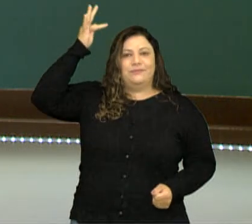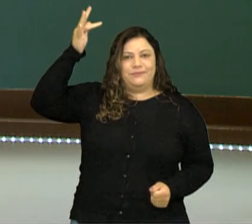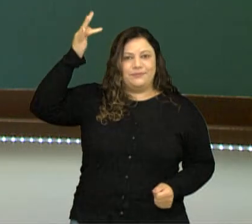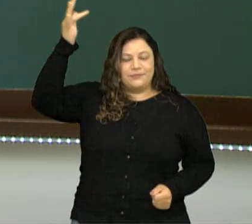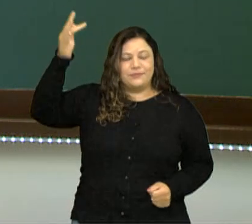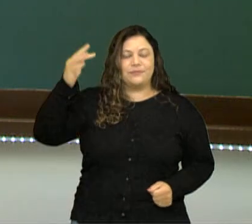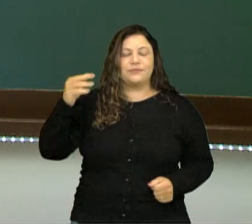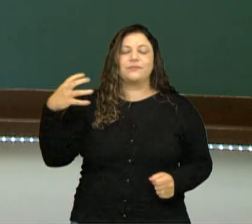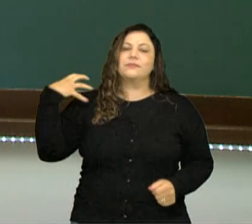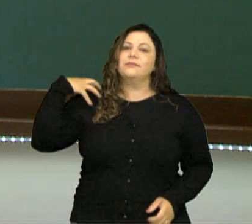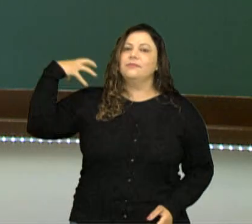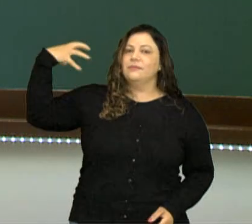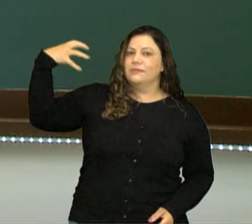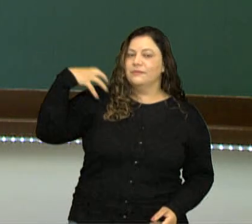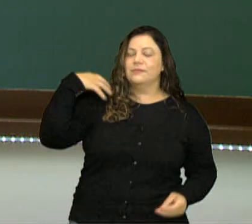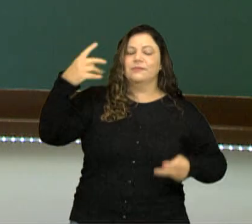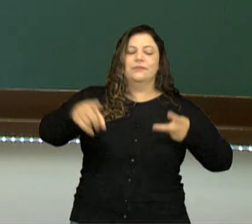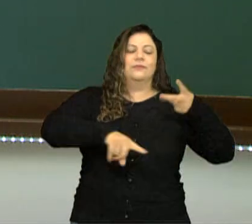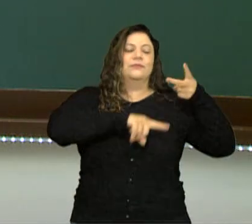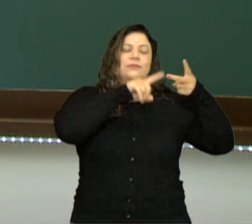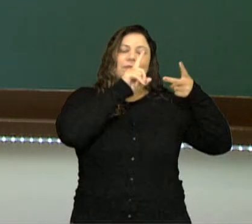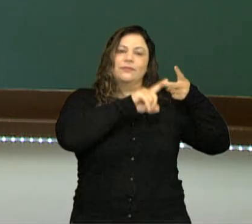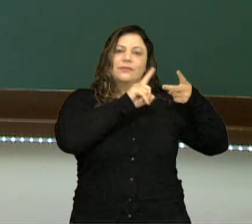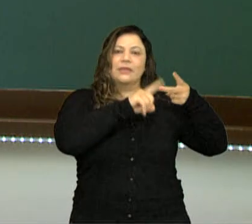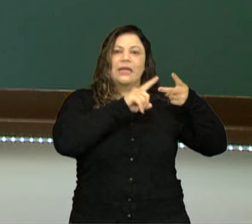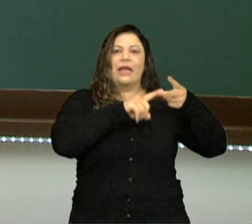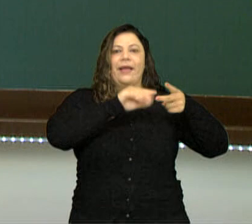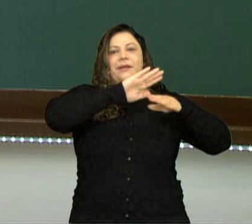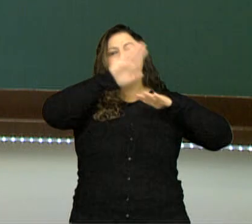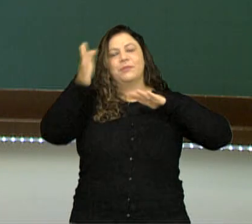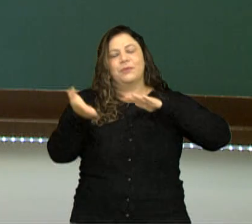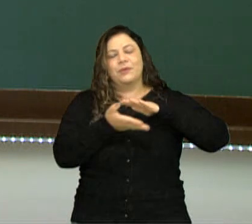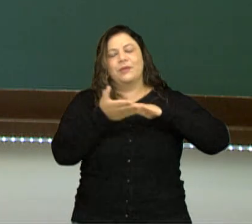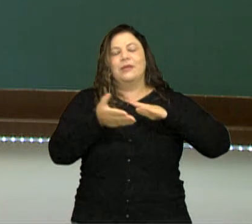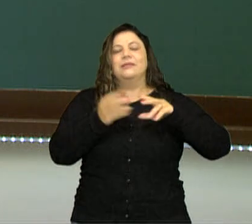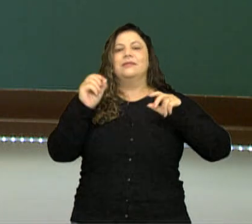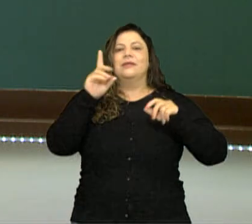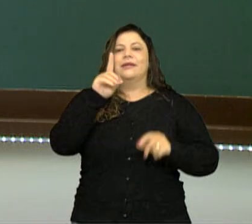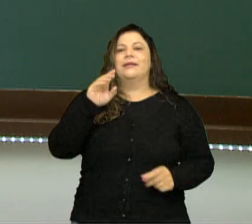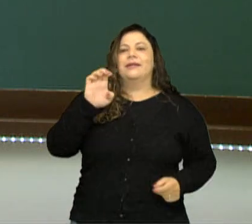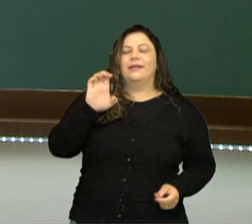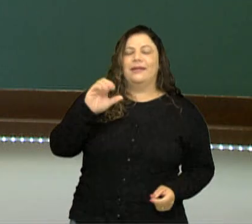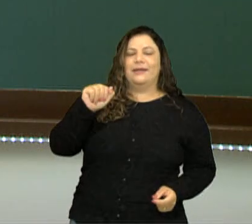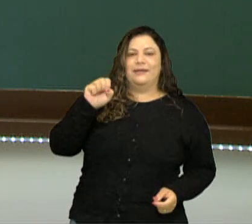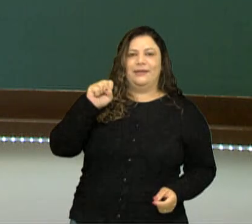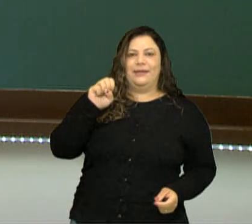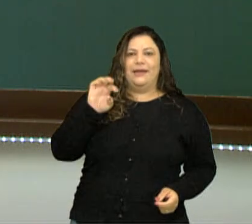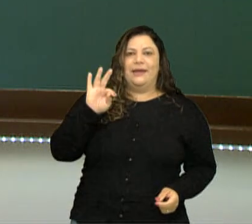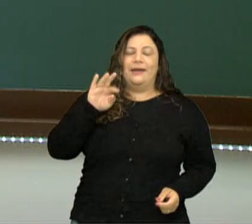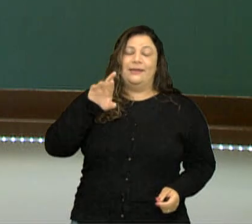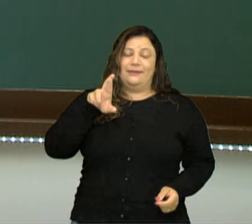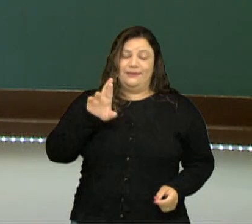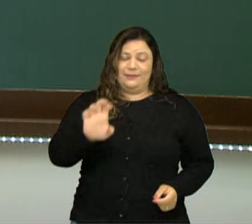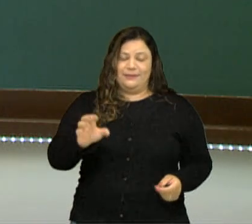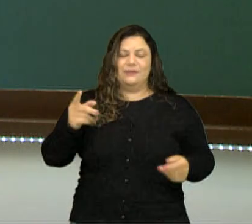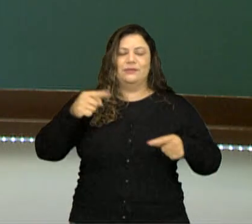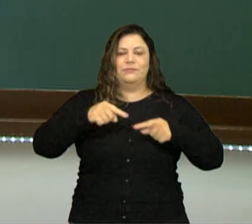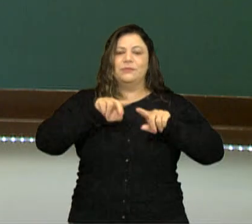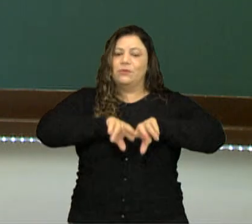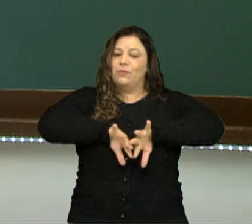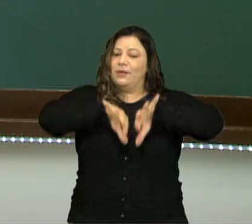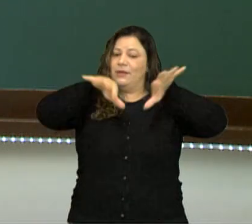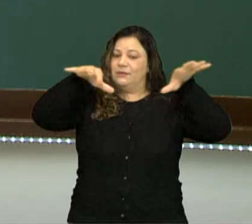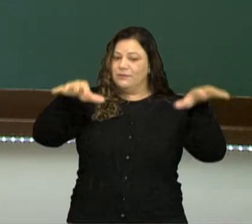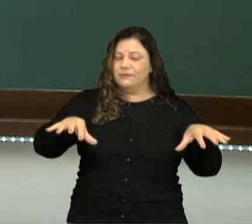no Platão, depois na filosofia moderna, ainda com Descartes, a divisão entre mente e corpo. O Spinoza ele